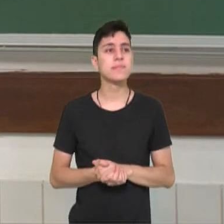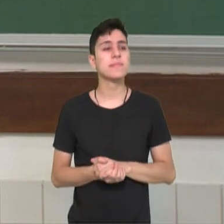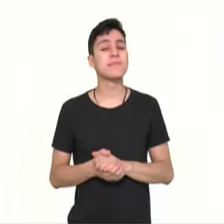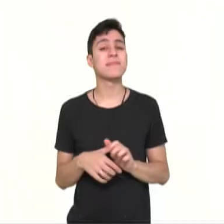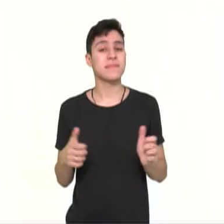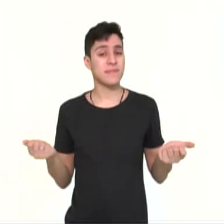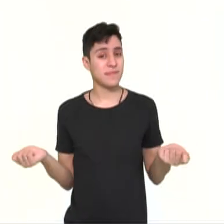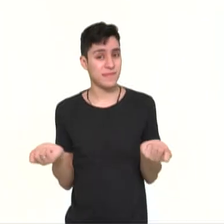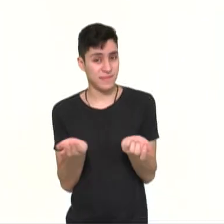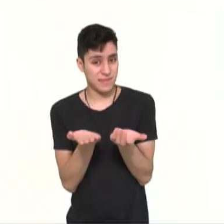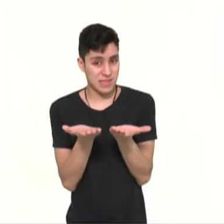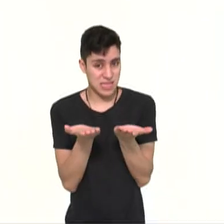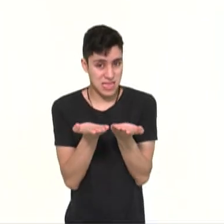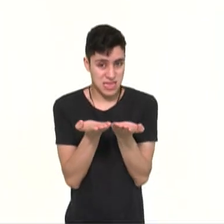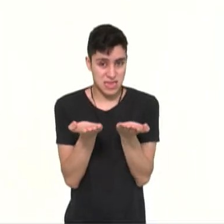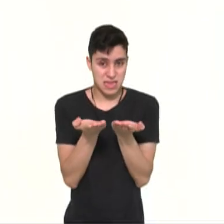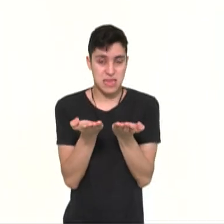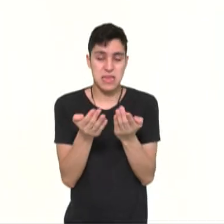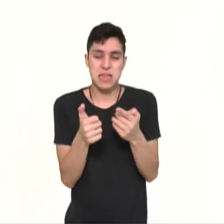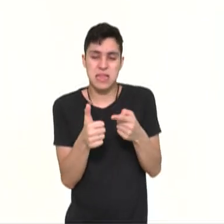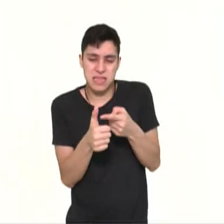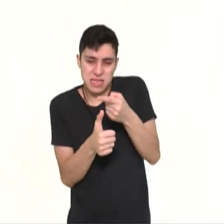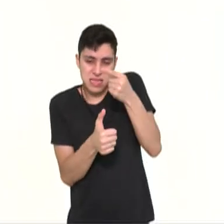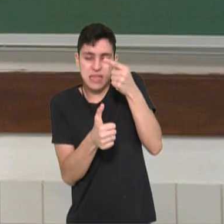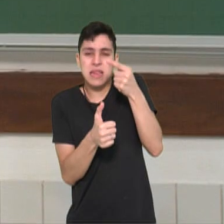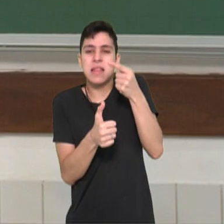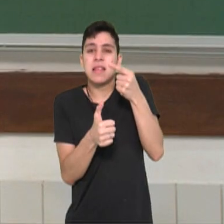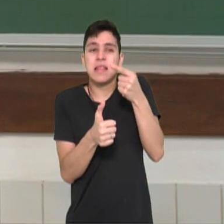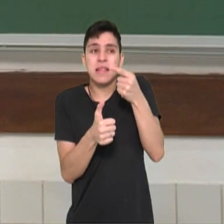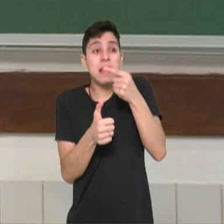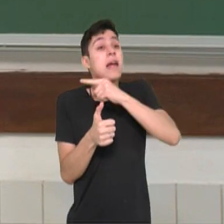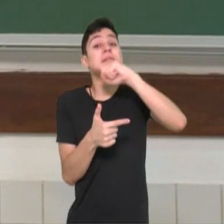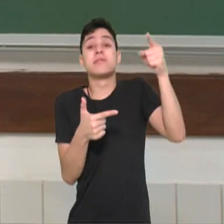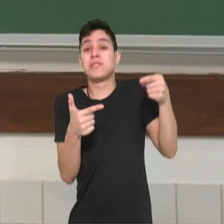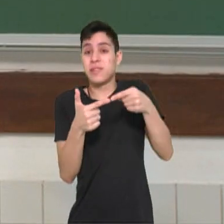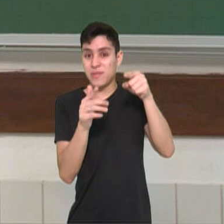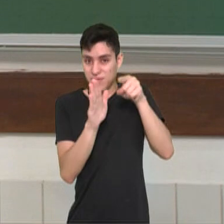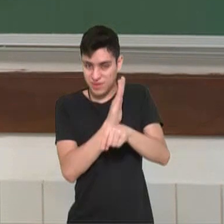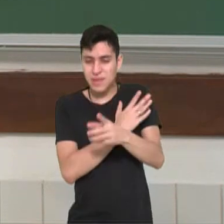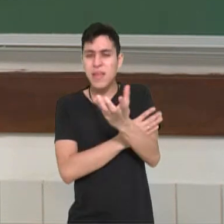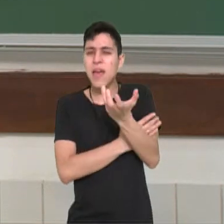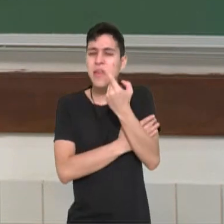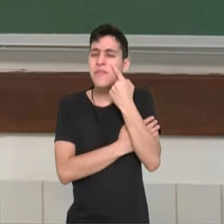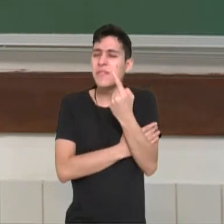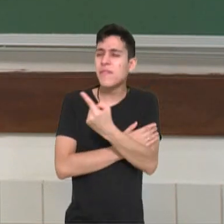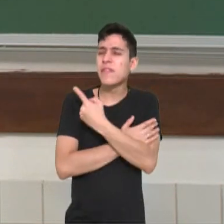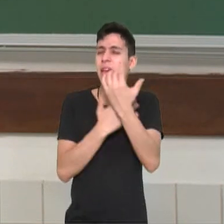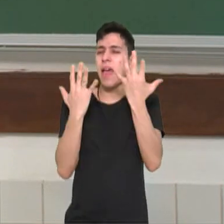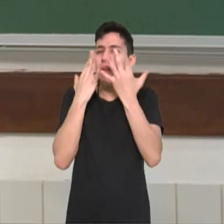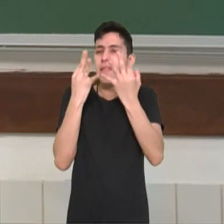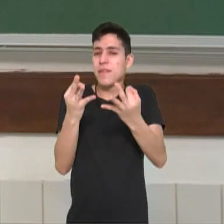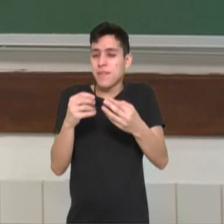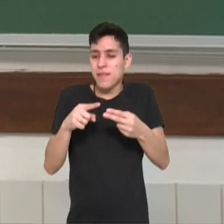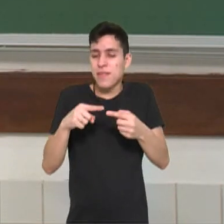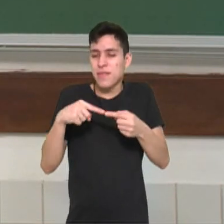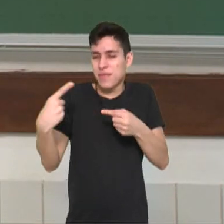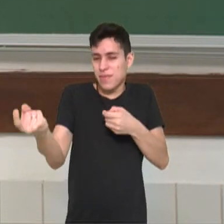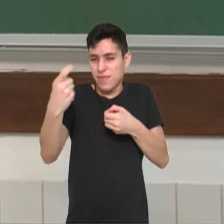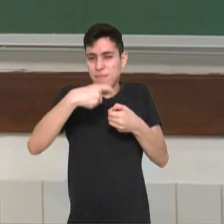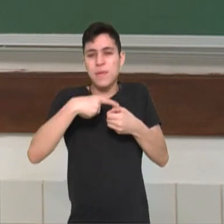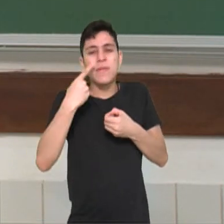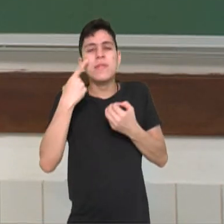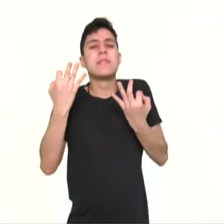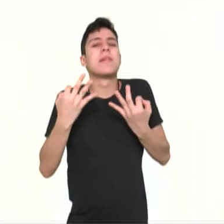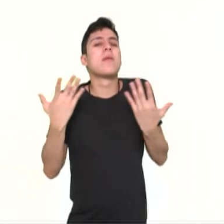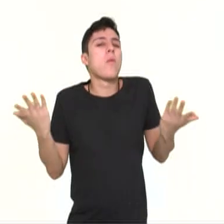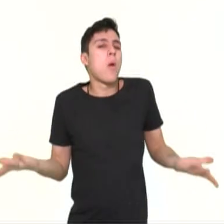Nós chegamos aqui no nosso segundo quiz. Eu quero que vocês leiam com atenção. A gente já volta para ver qual é a resposta